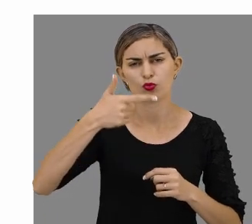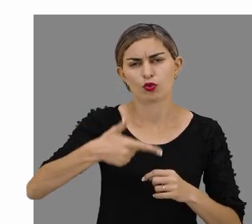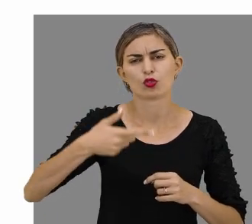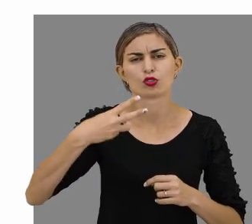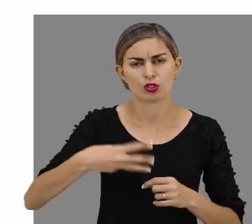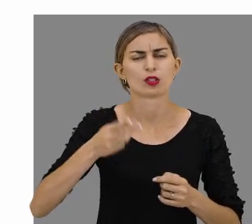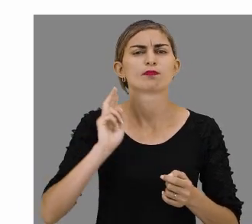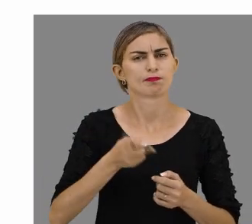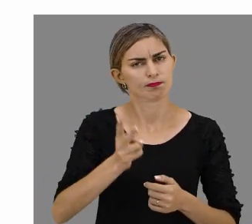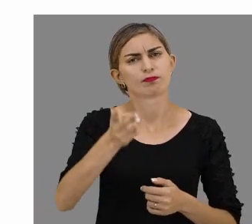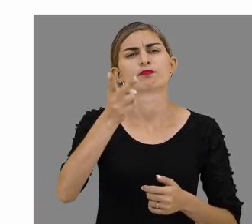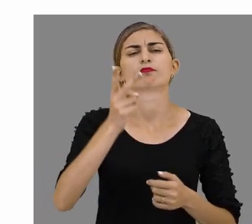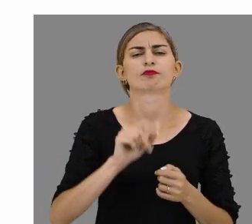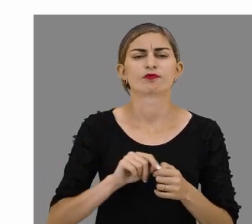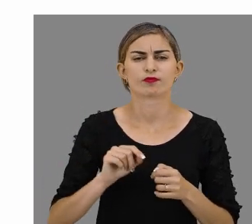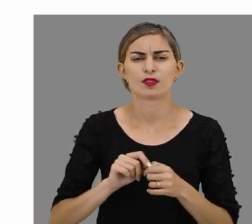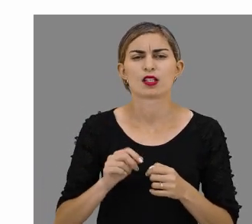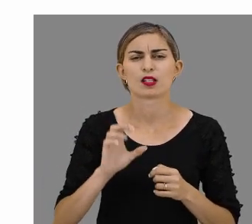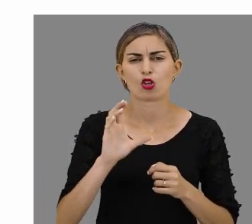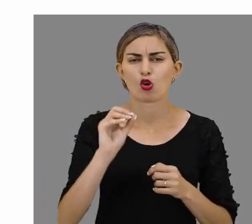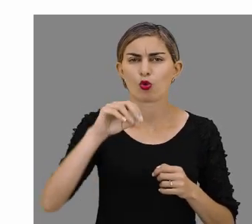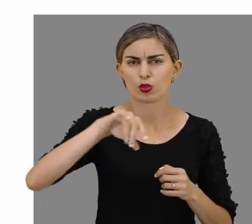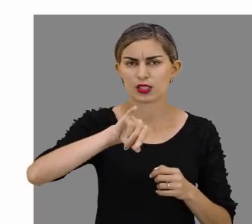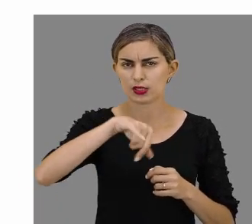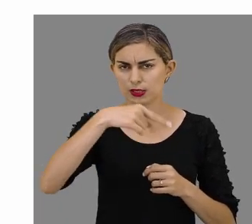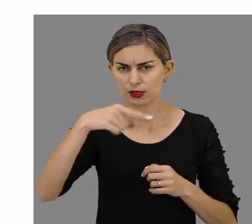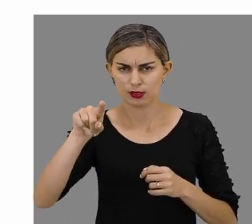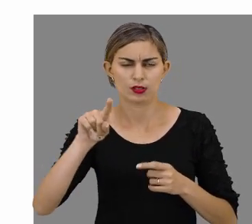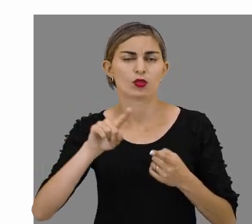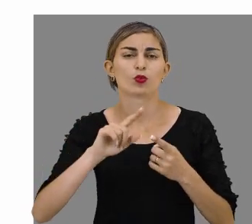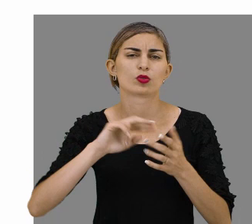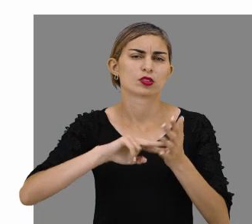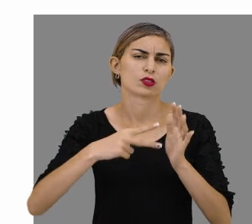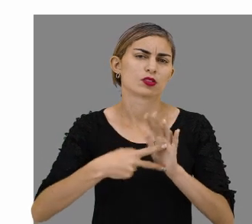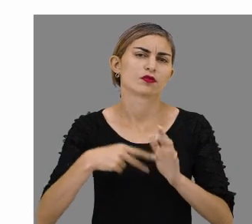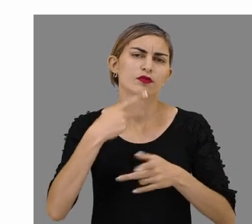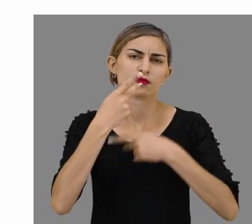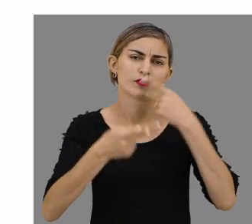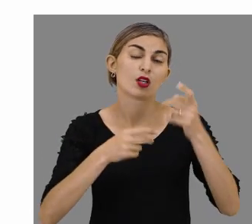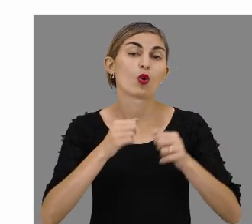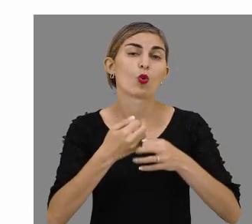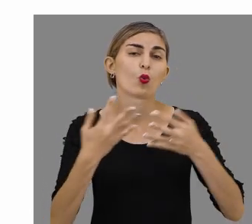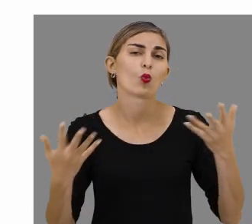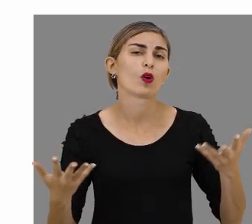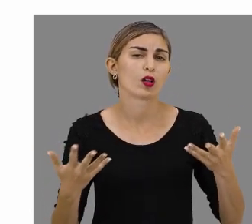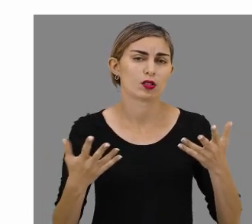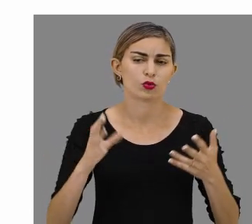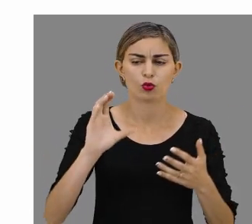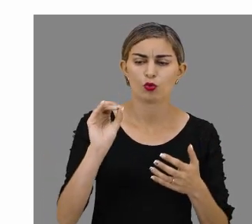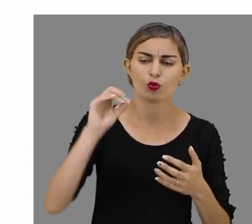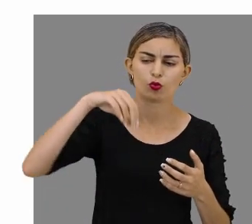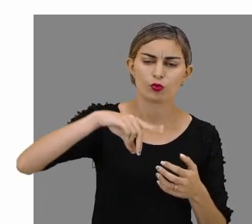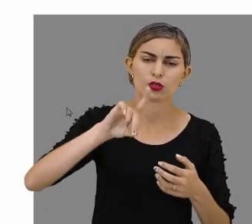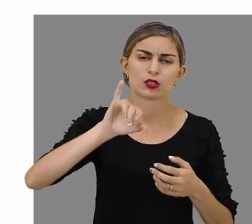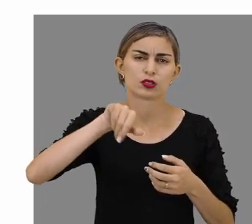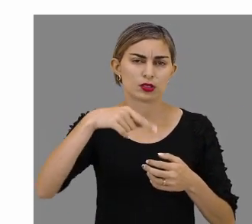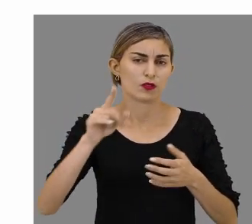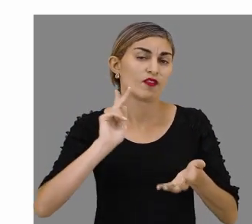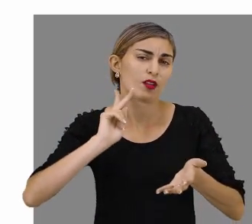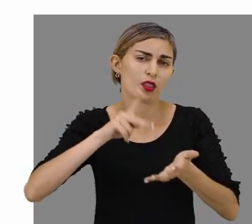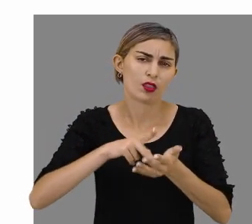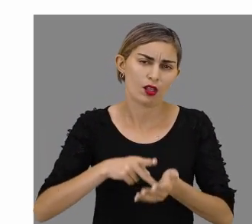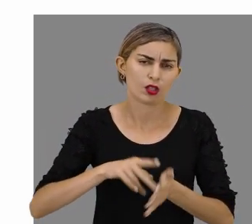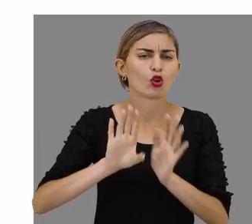2 e 3 será executado. Essa condição significa dizer que, enquanto a condição